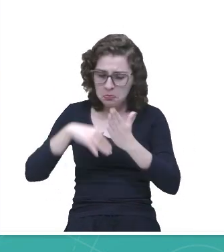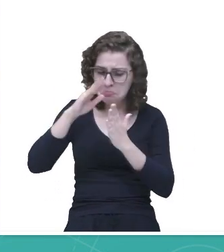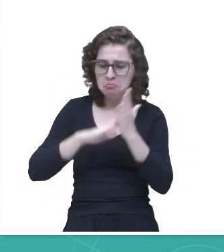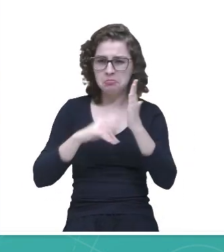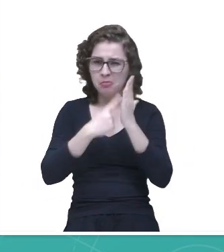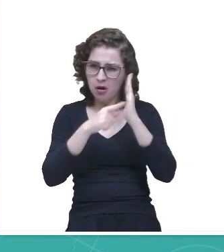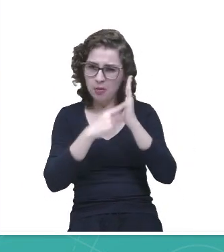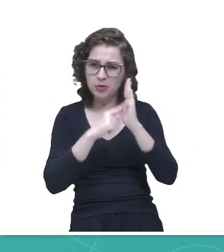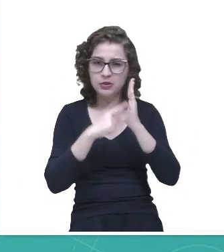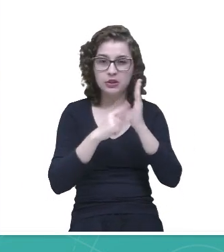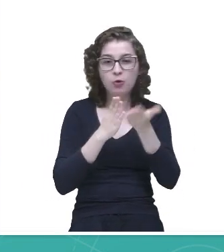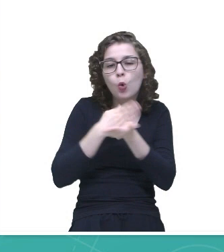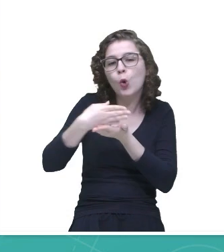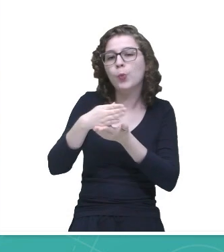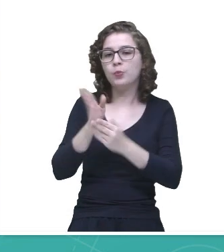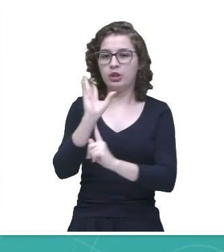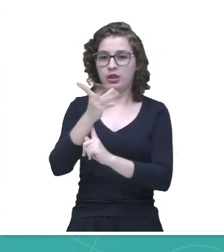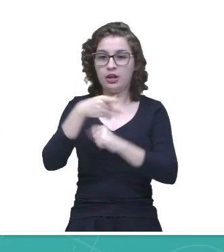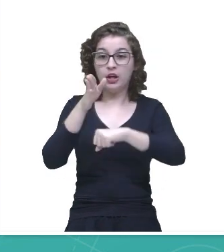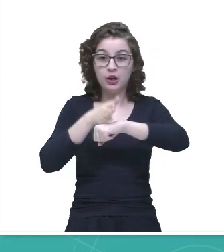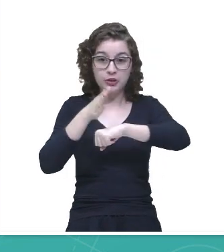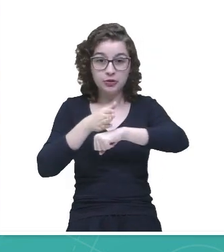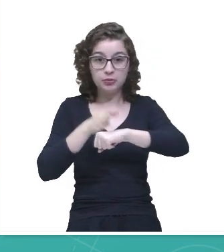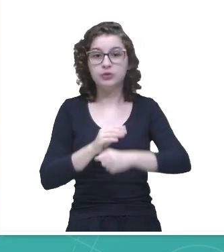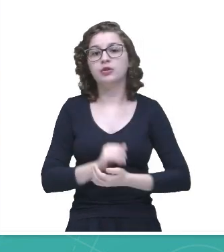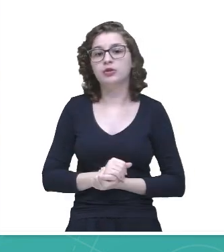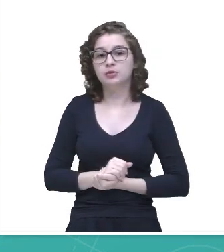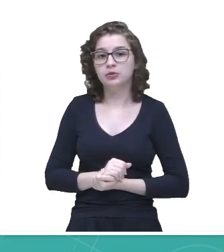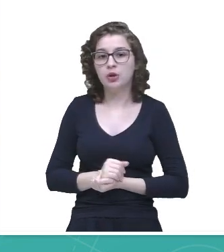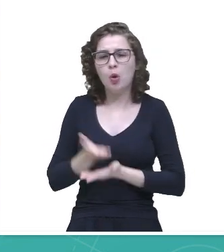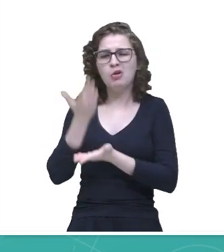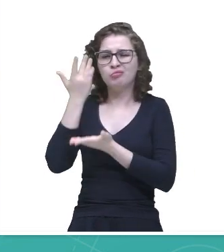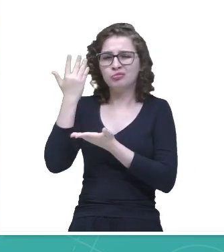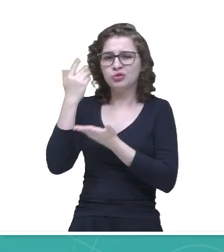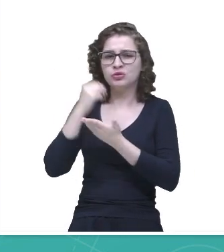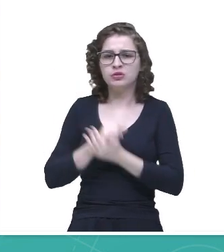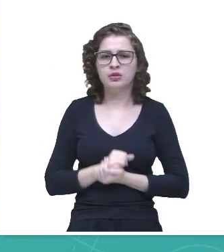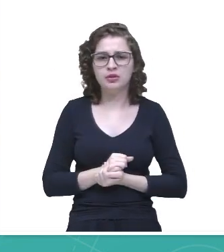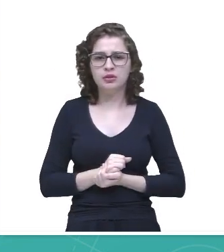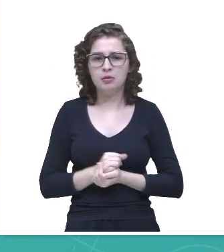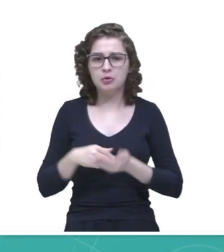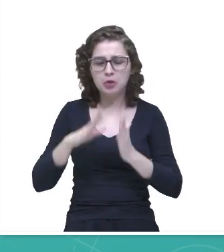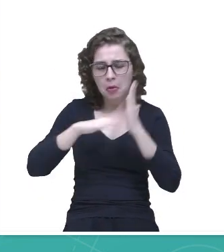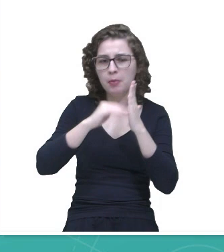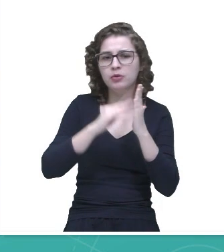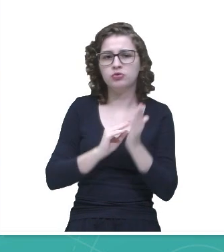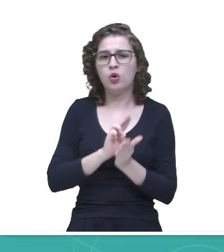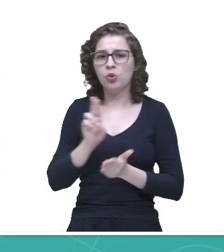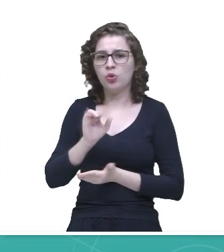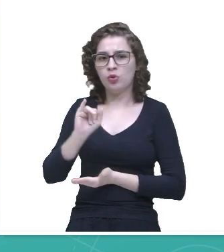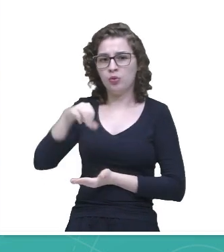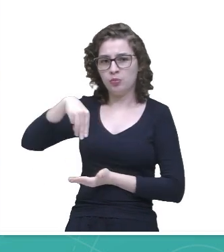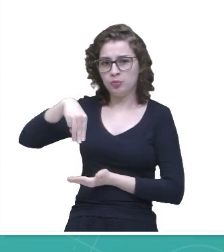da arte moderna. O nome impressionismo deriva de uma obra de Monet chamada Impressão, Nascer